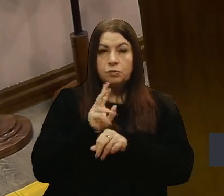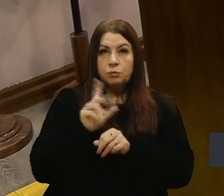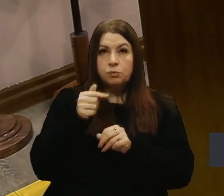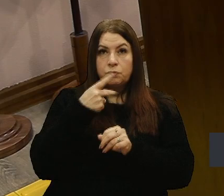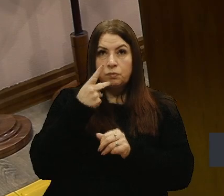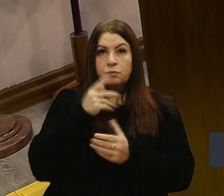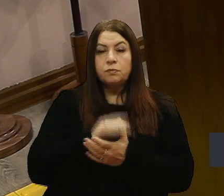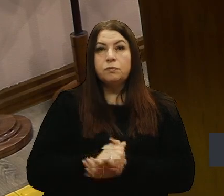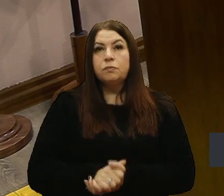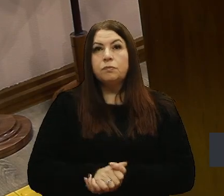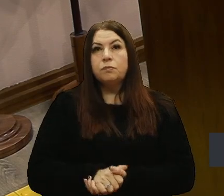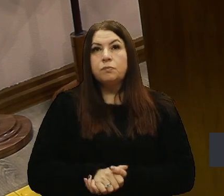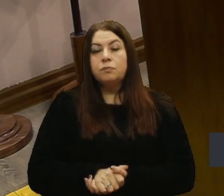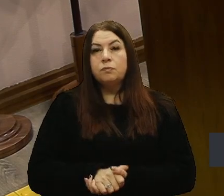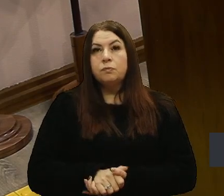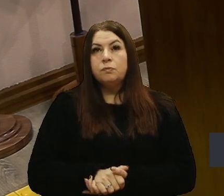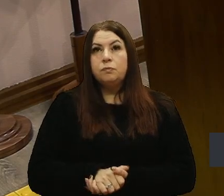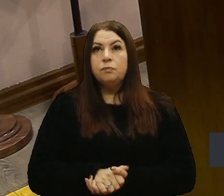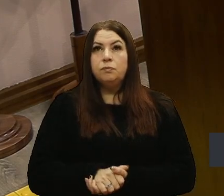fala.